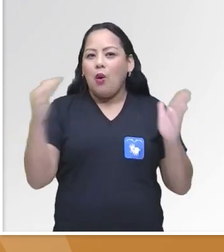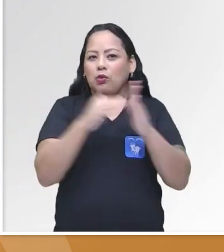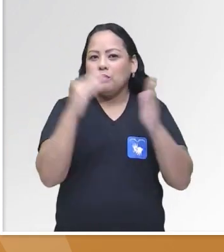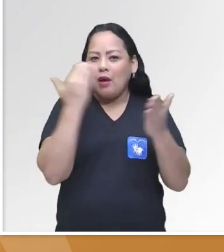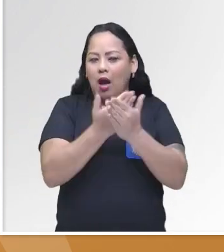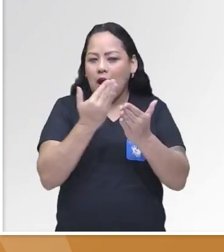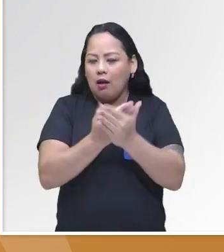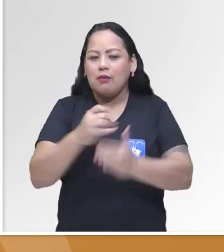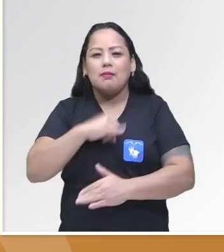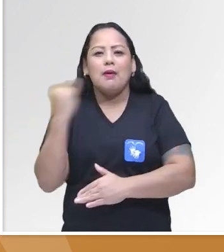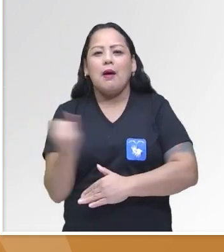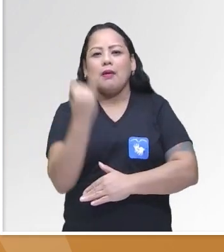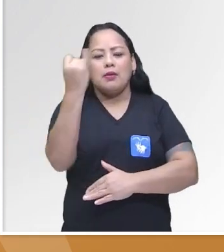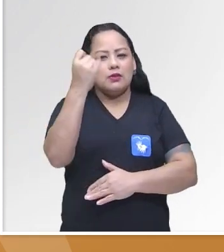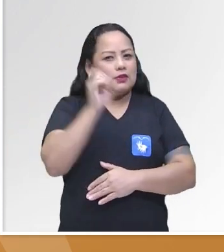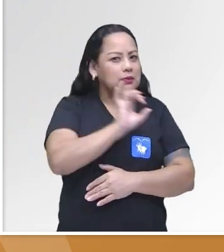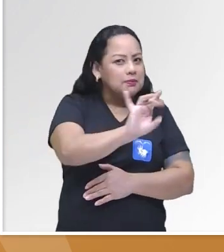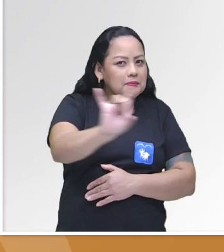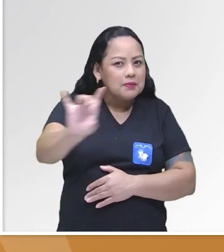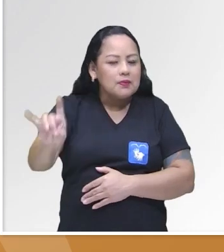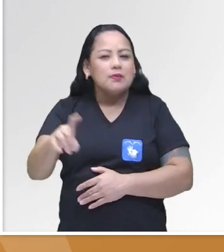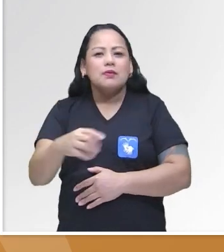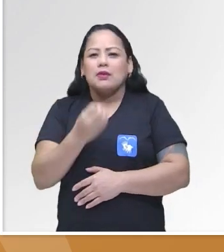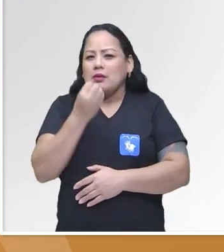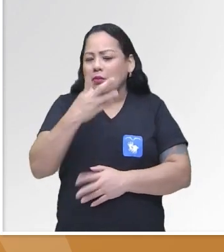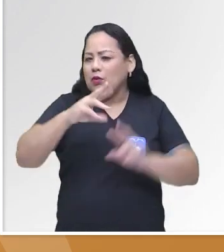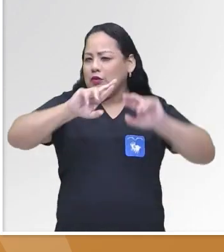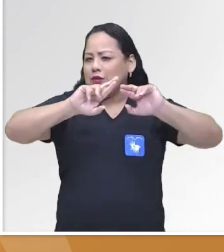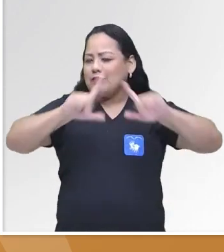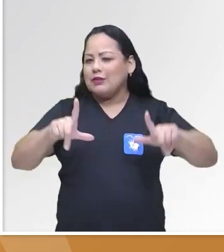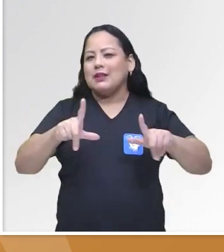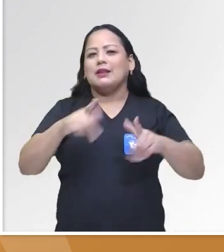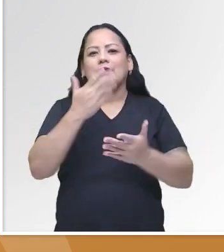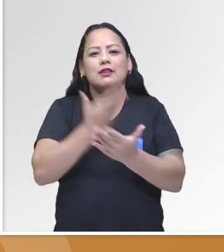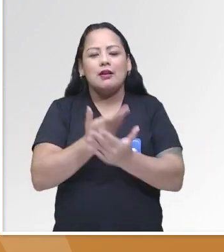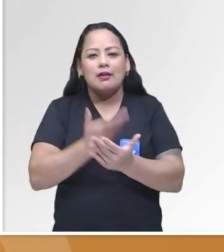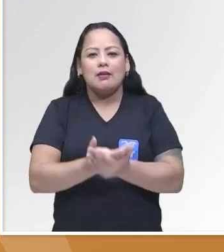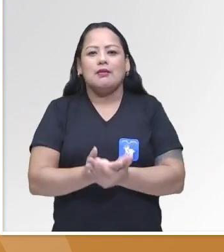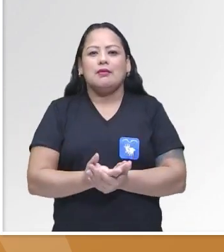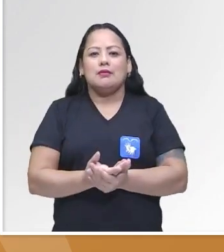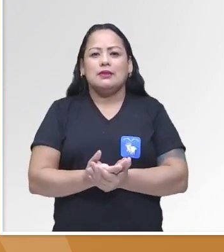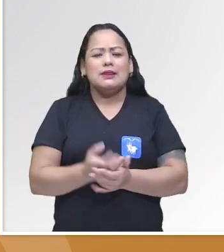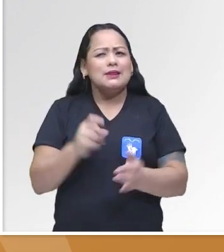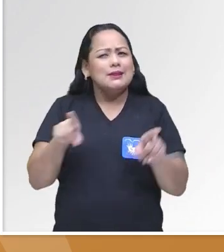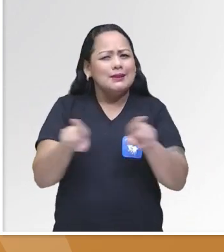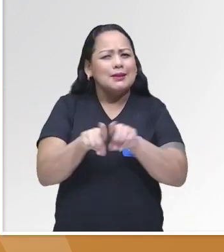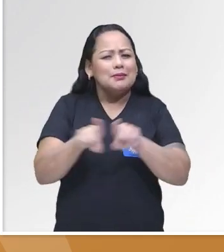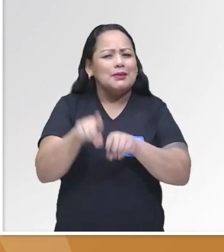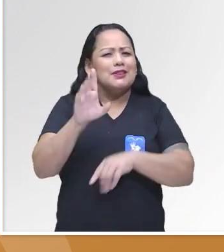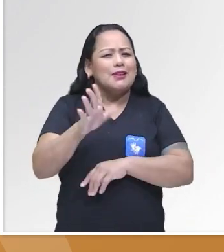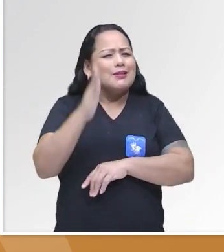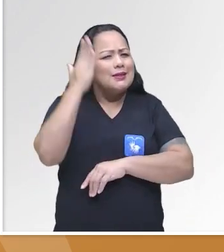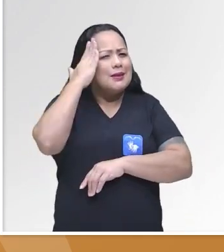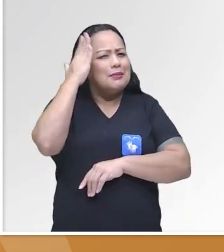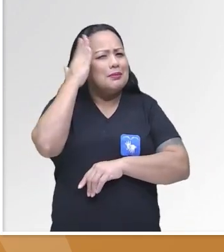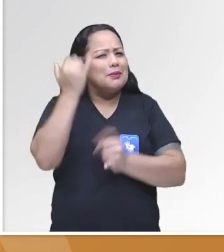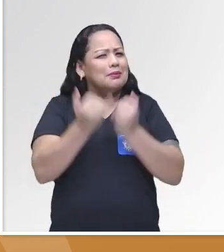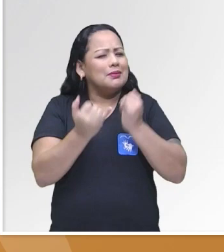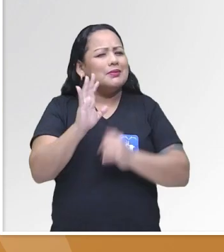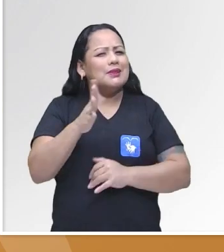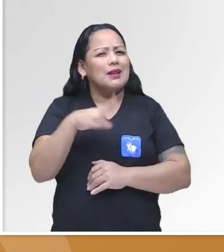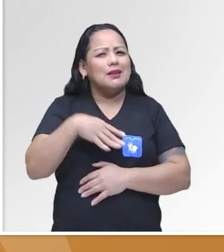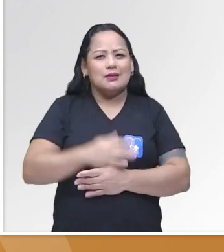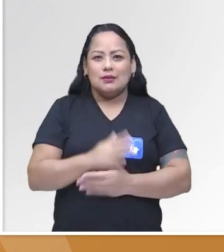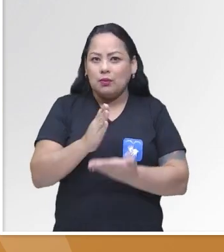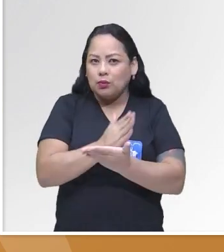muito importante para vocês, foi bem diferenciada, foi muito familiar também, não é verdade? Então hoje nós vamos